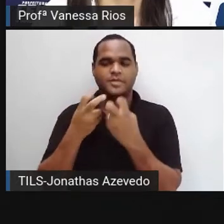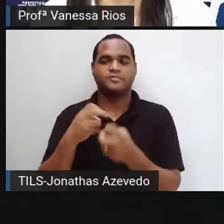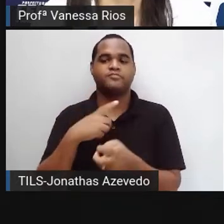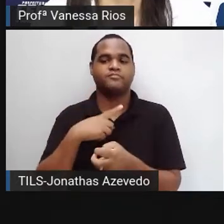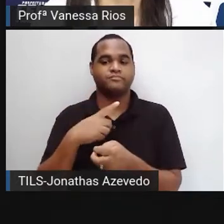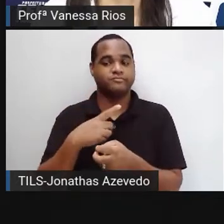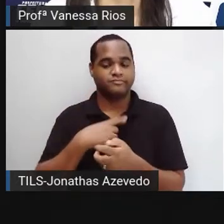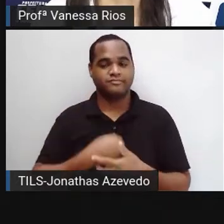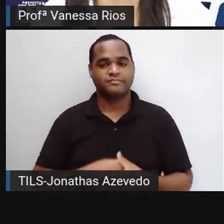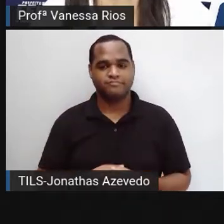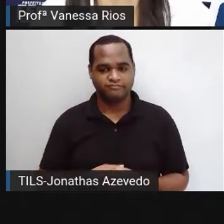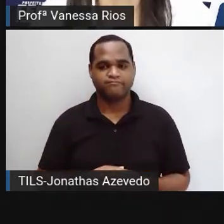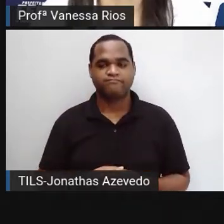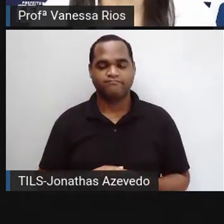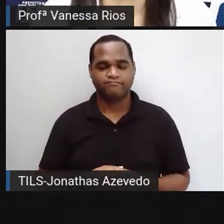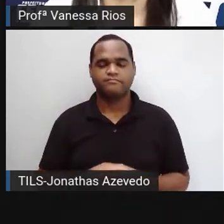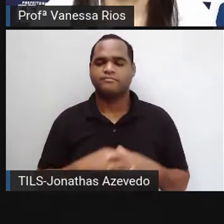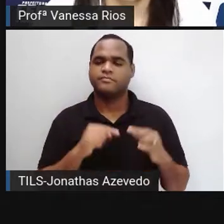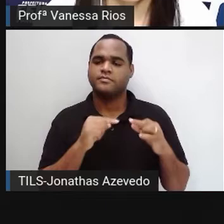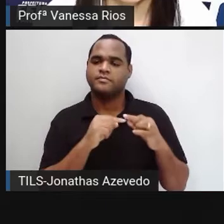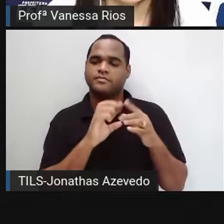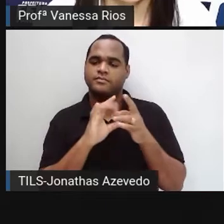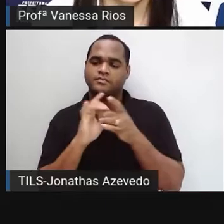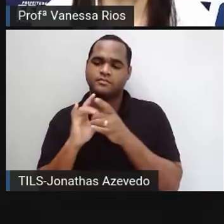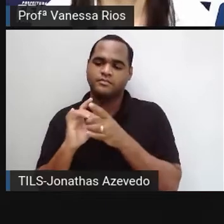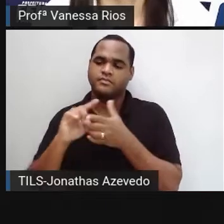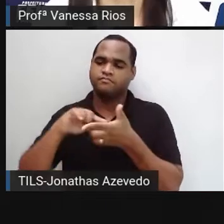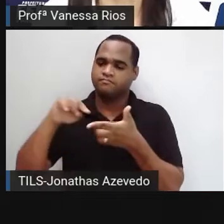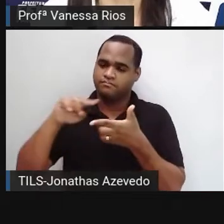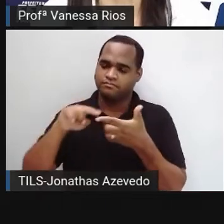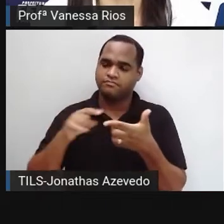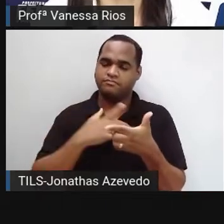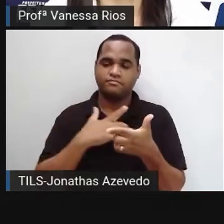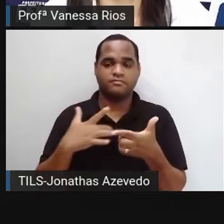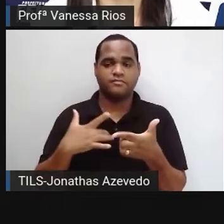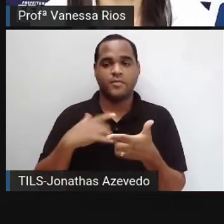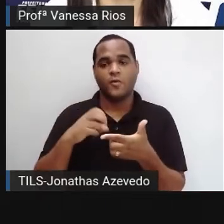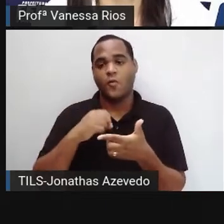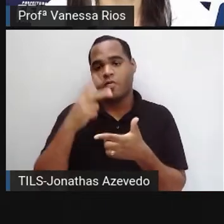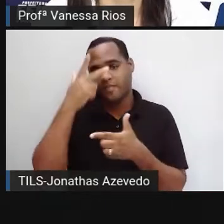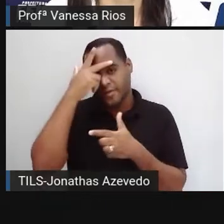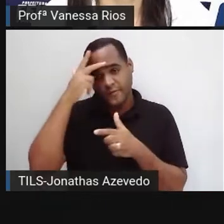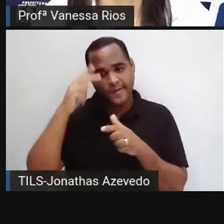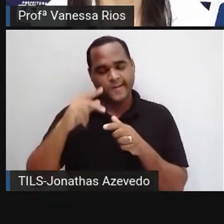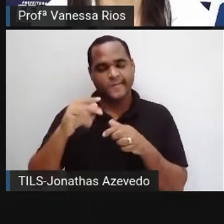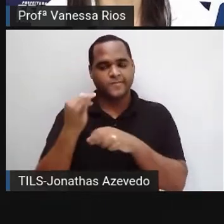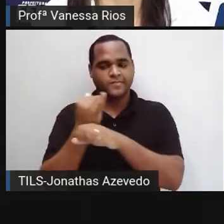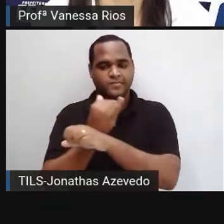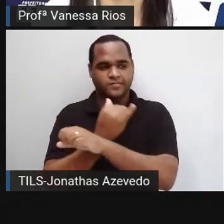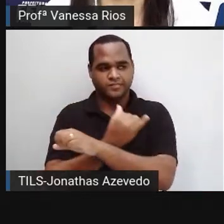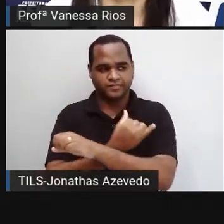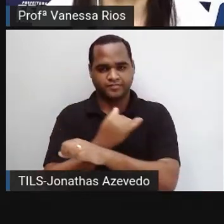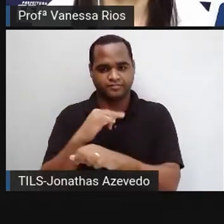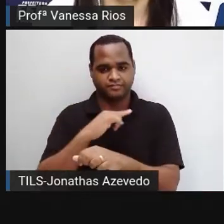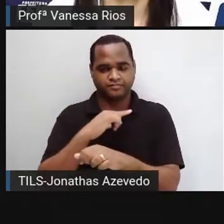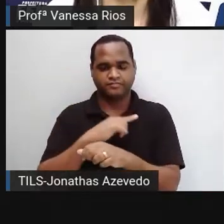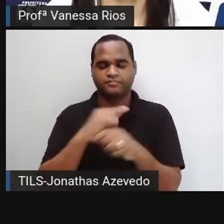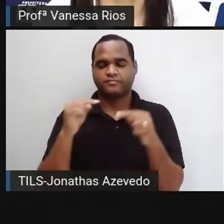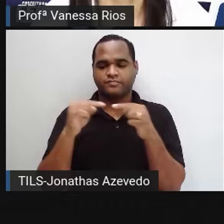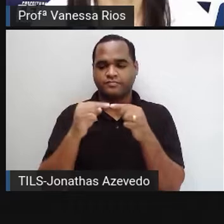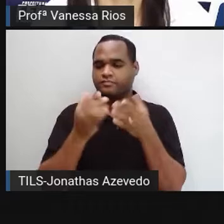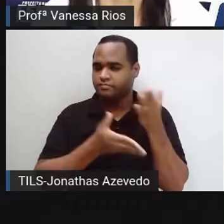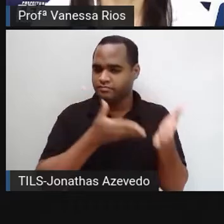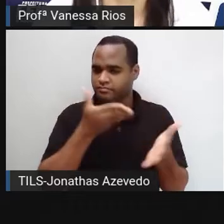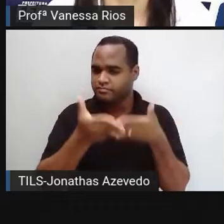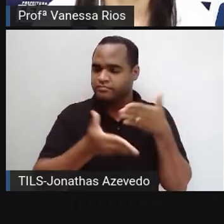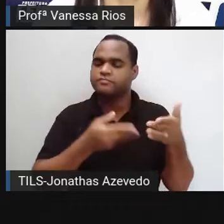ronco, que está relacionado a alguns problemas de saúde, às vezes até obesidade, e que precisa ser tratado,